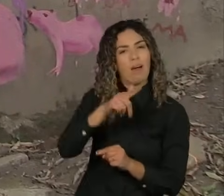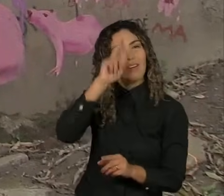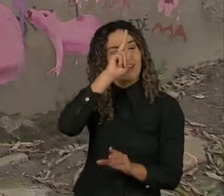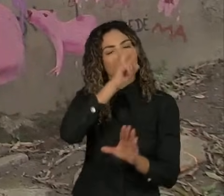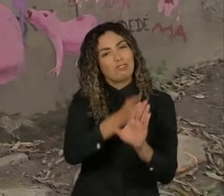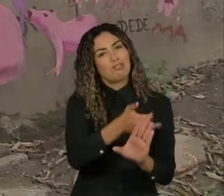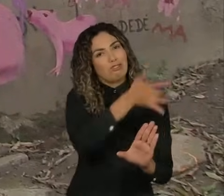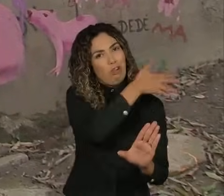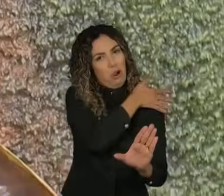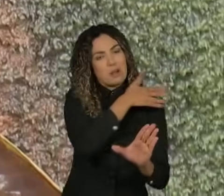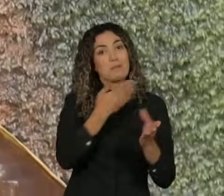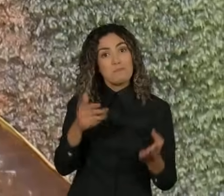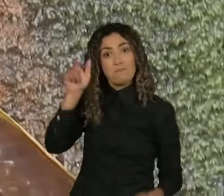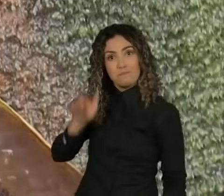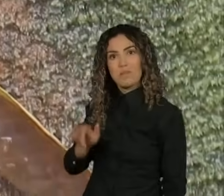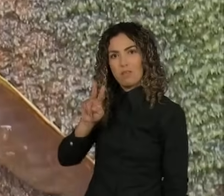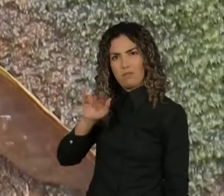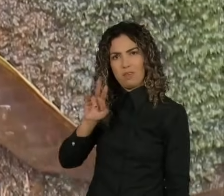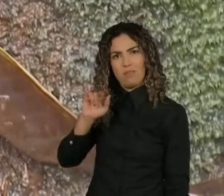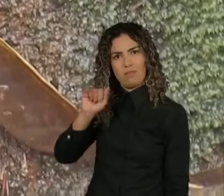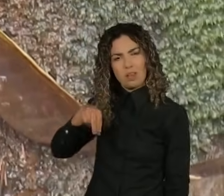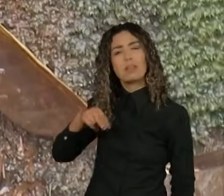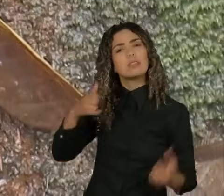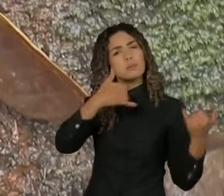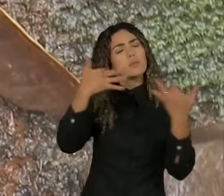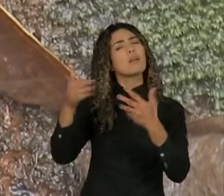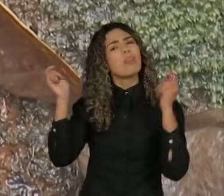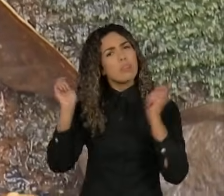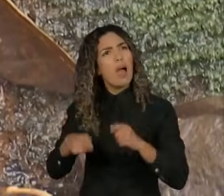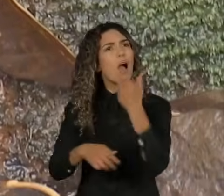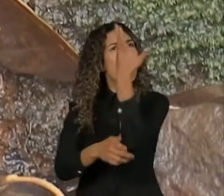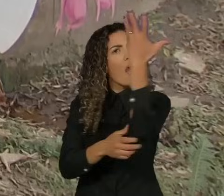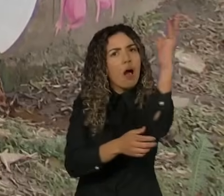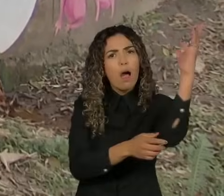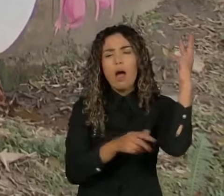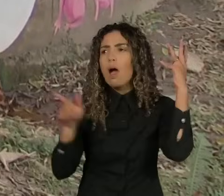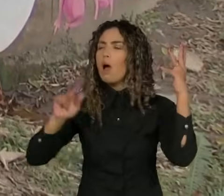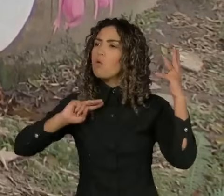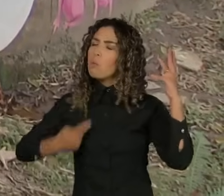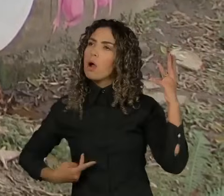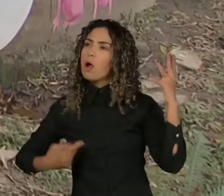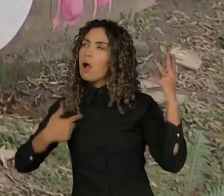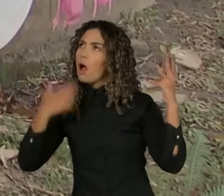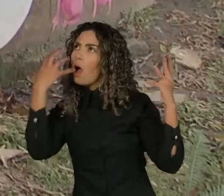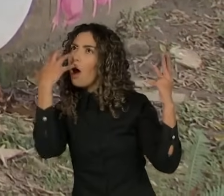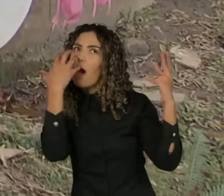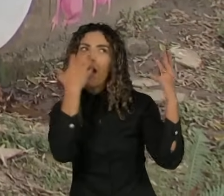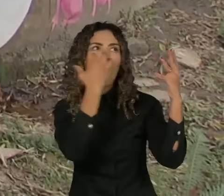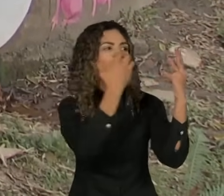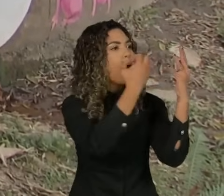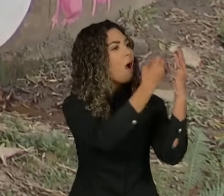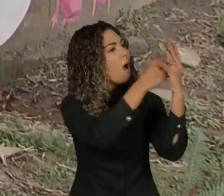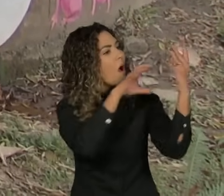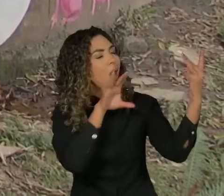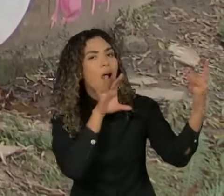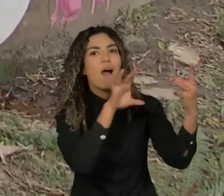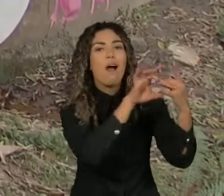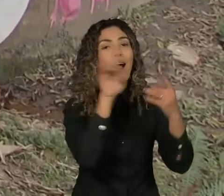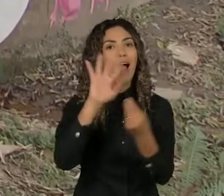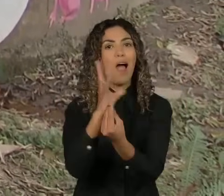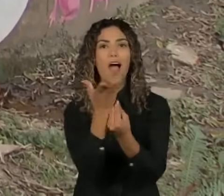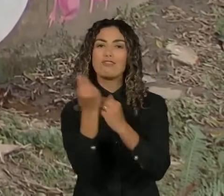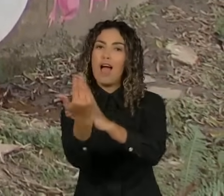é possível reconectar as pessoas e natureza por meio da arte e fazer das cidades lugares